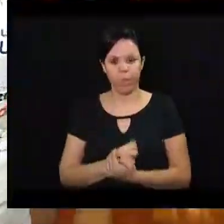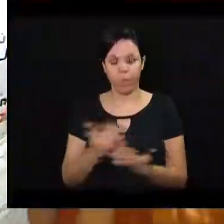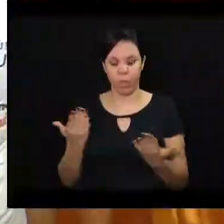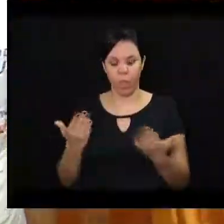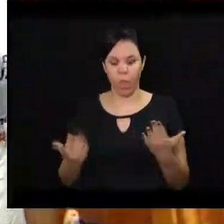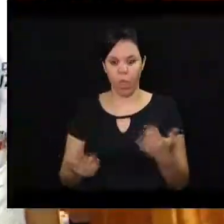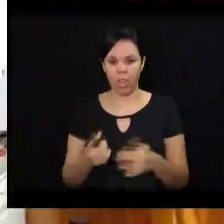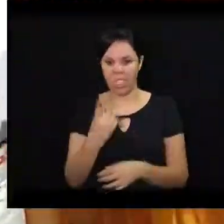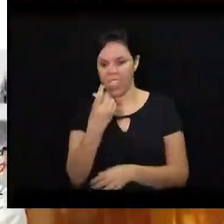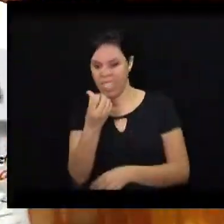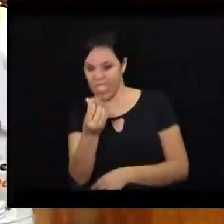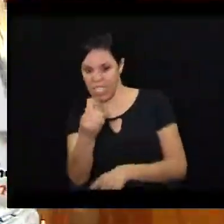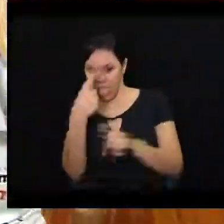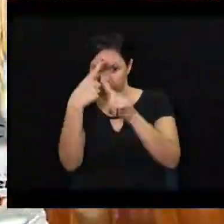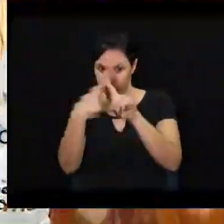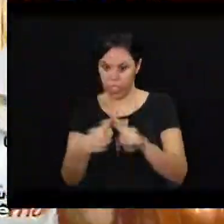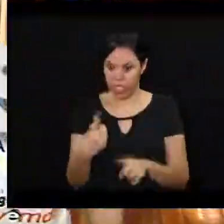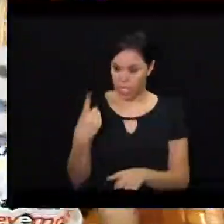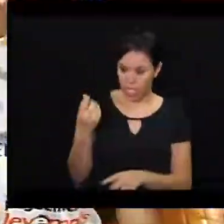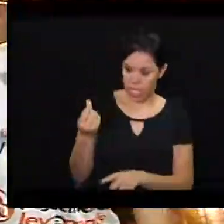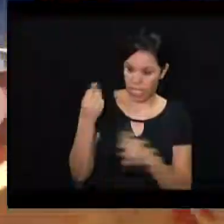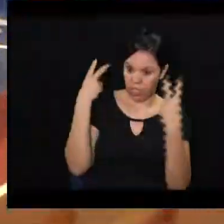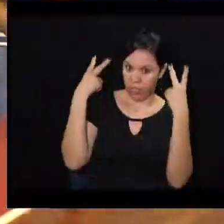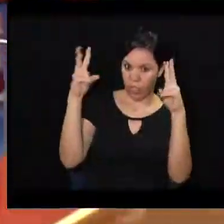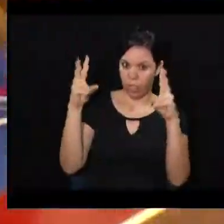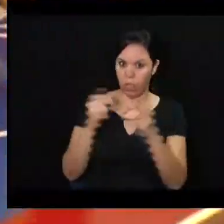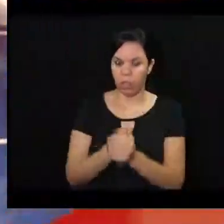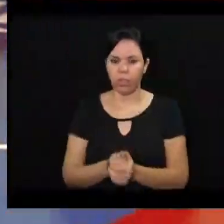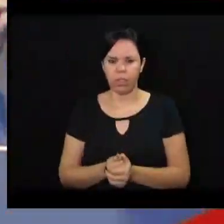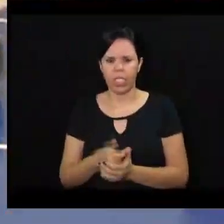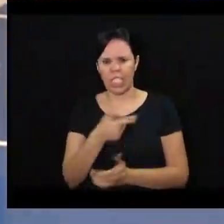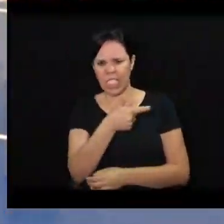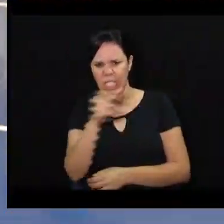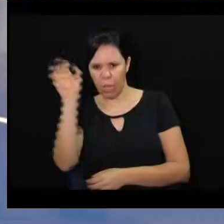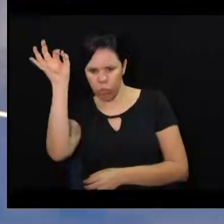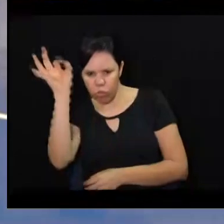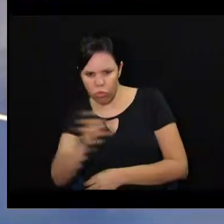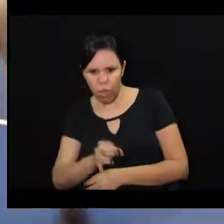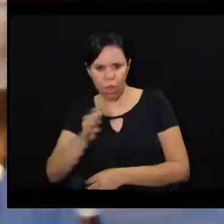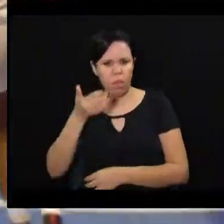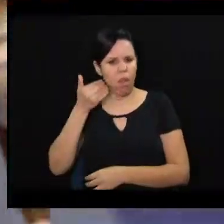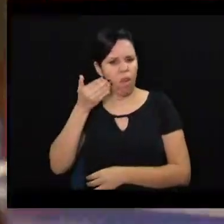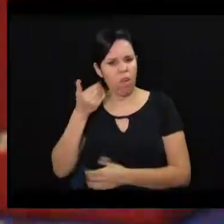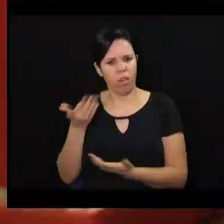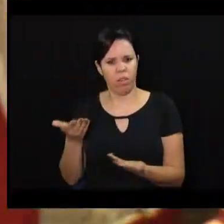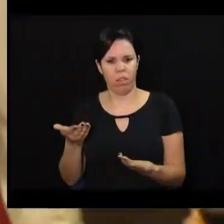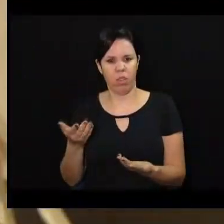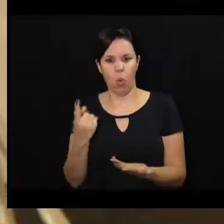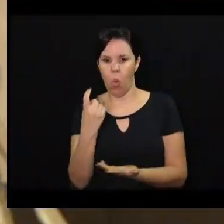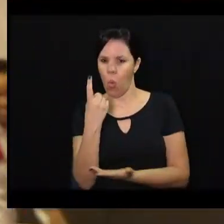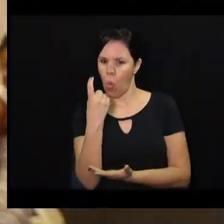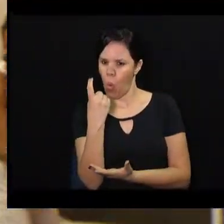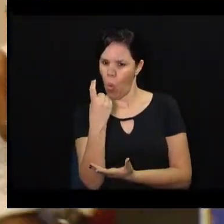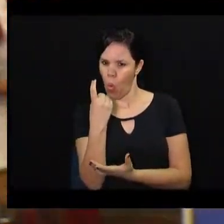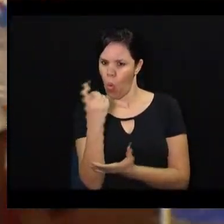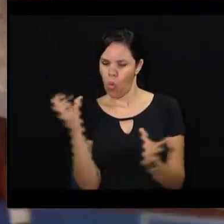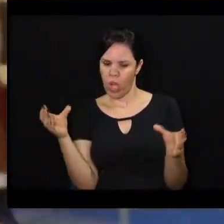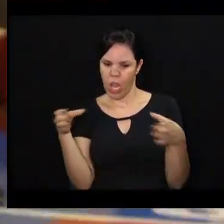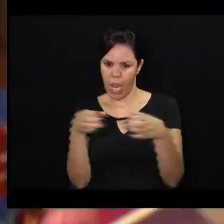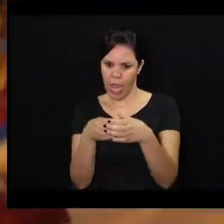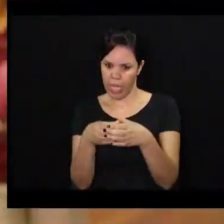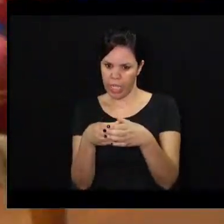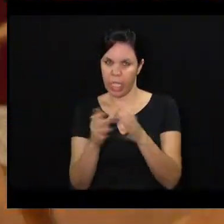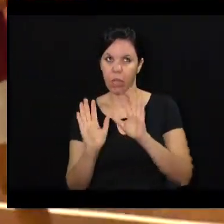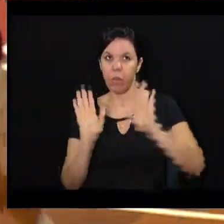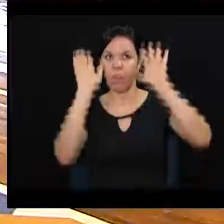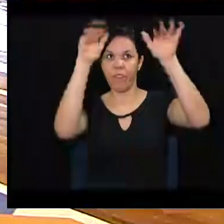16 partidas e 16 vitórias. 100% de aproveitamento, única equipe invicta na Liga de